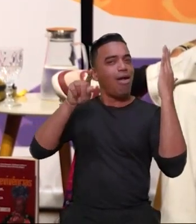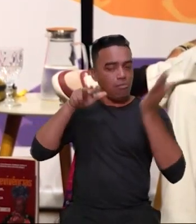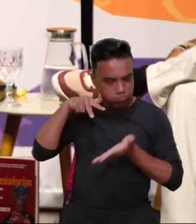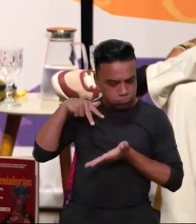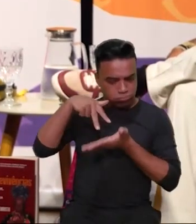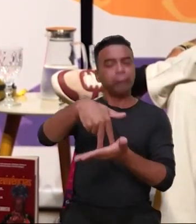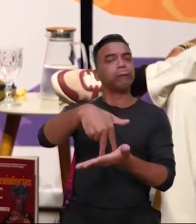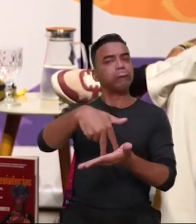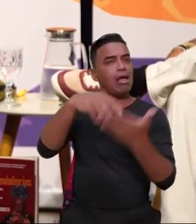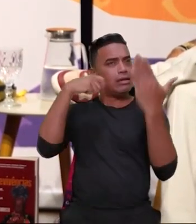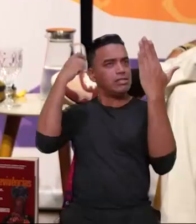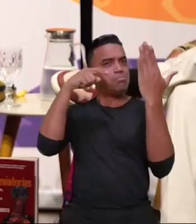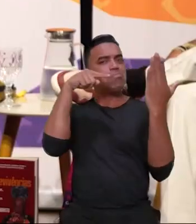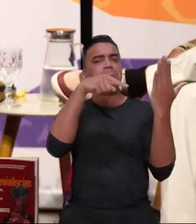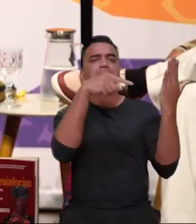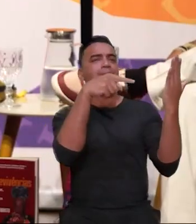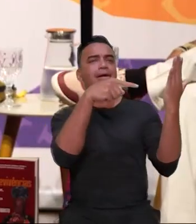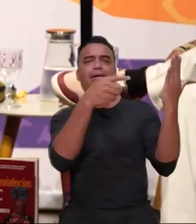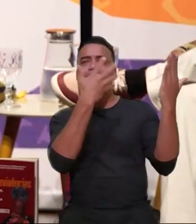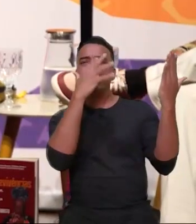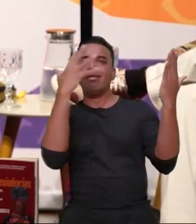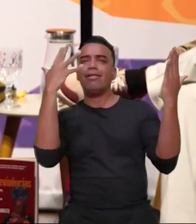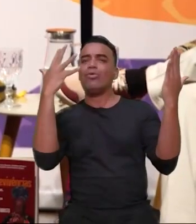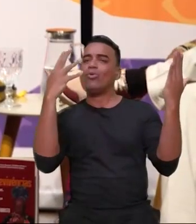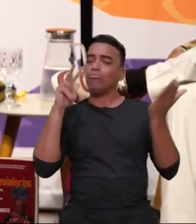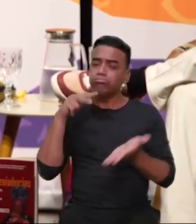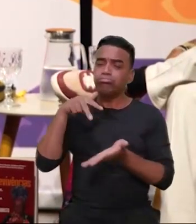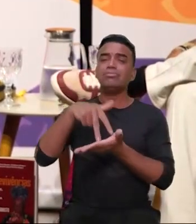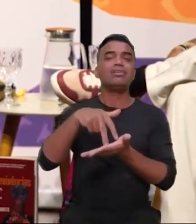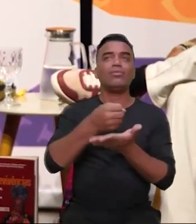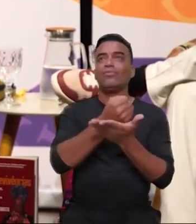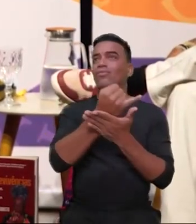ativo. O espelho de Oxum, segundo as várias